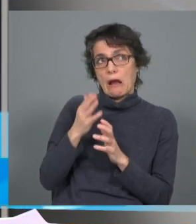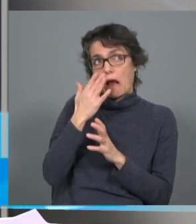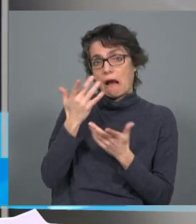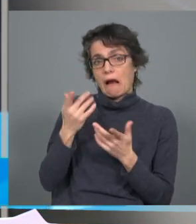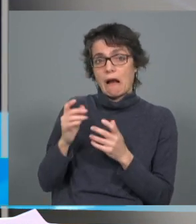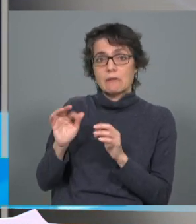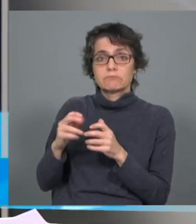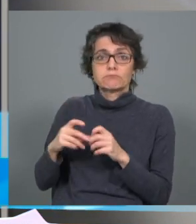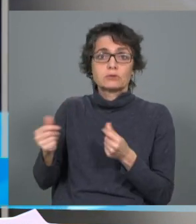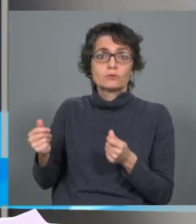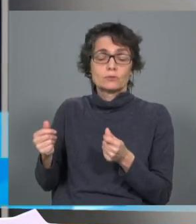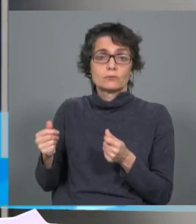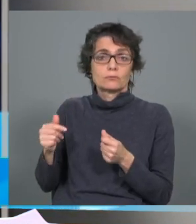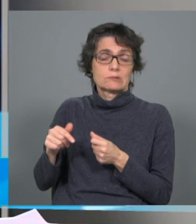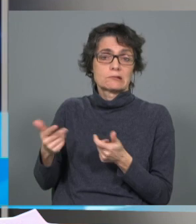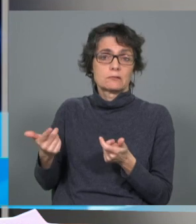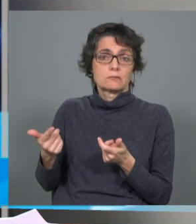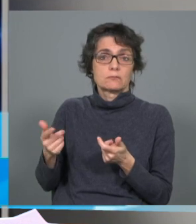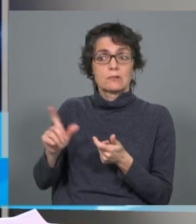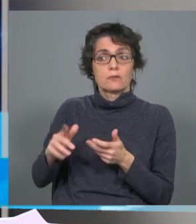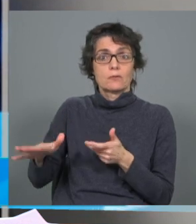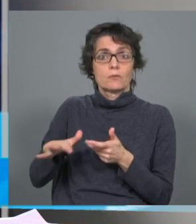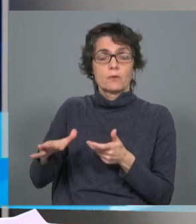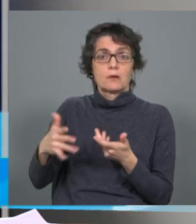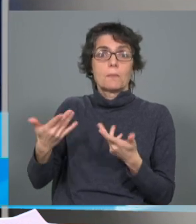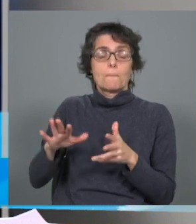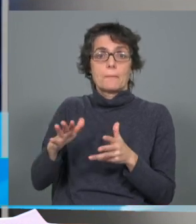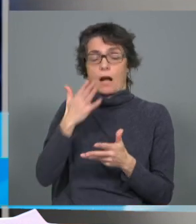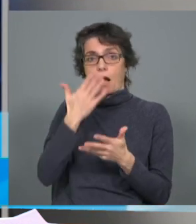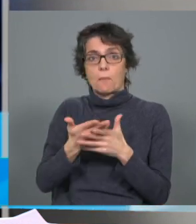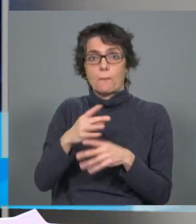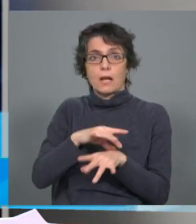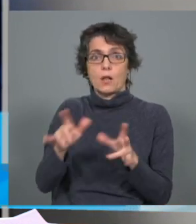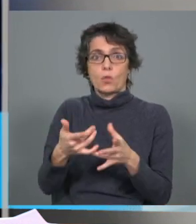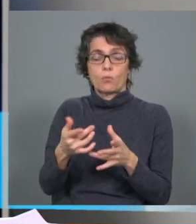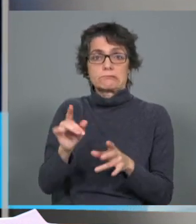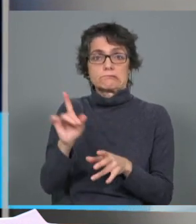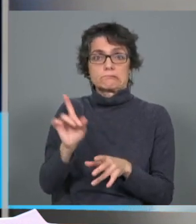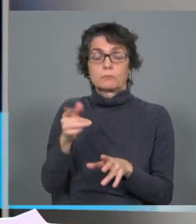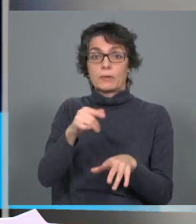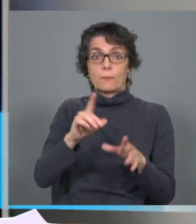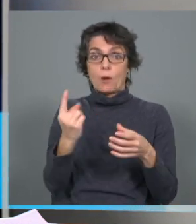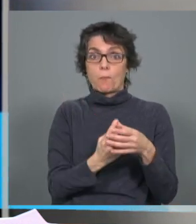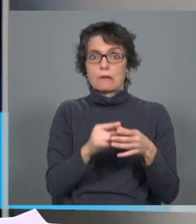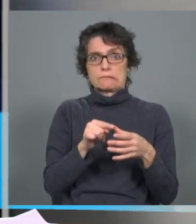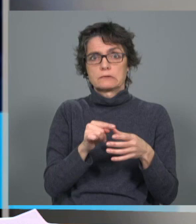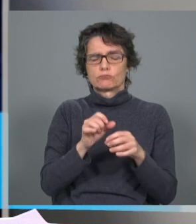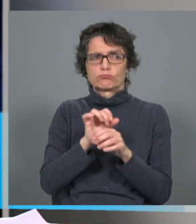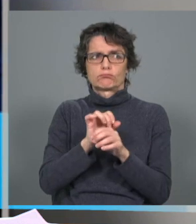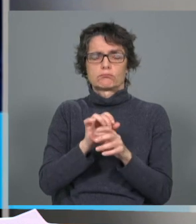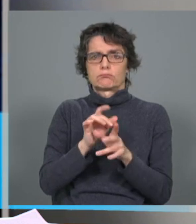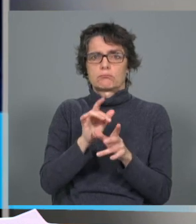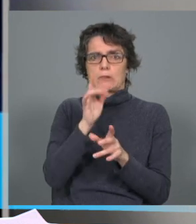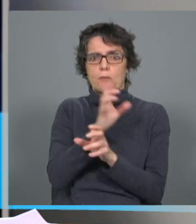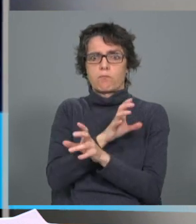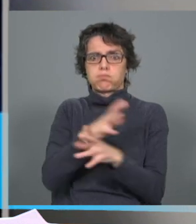no Patriarcado de Lisboa e que explodiu quando foi o primeiro confinamento, porque, pelas razões óbvias, não é?